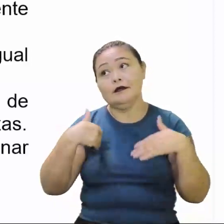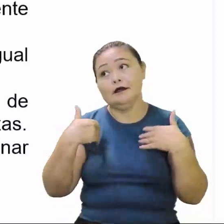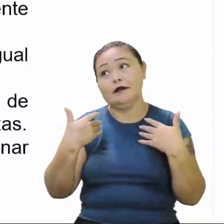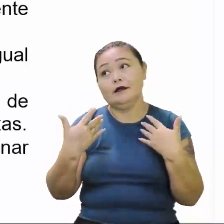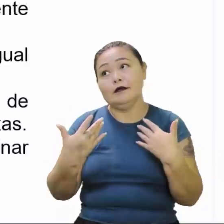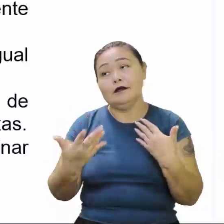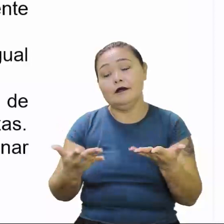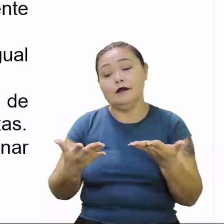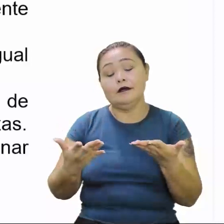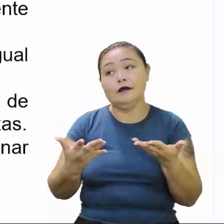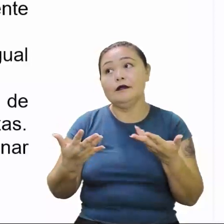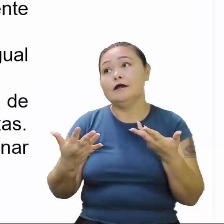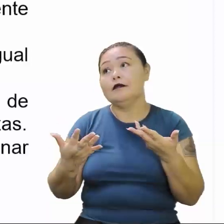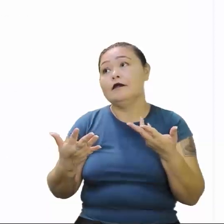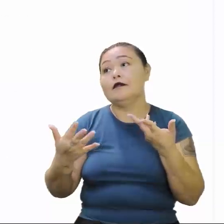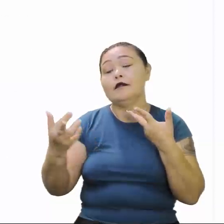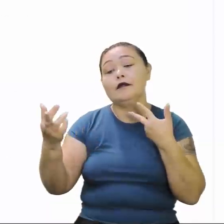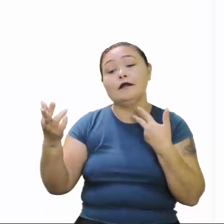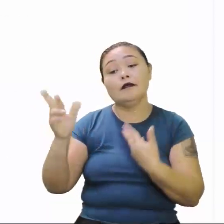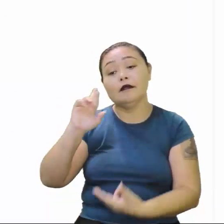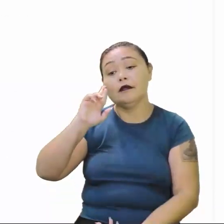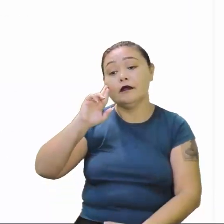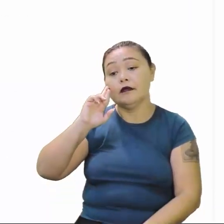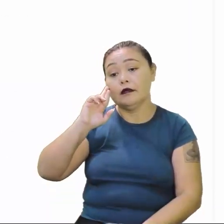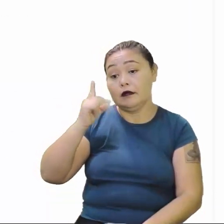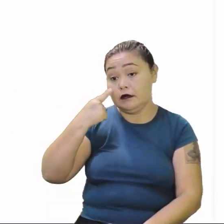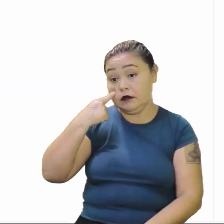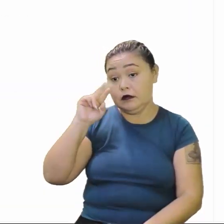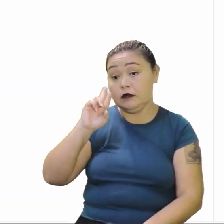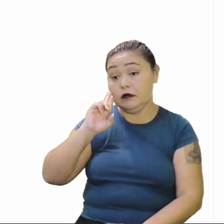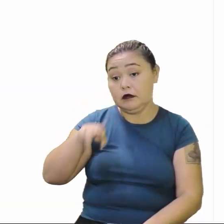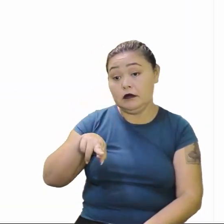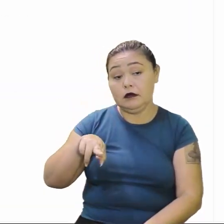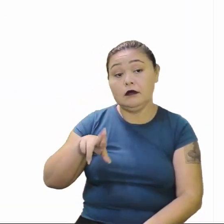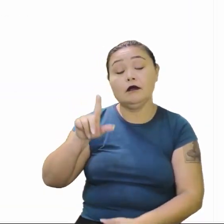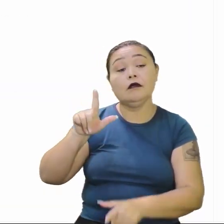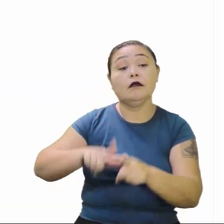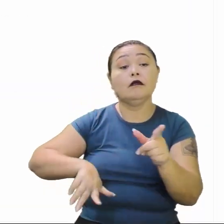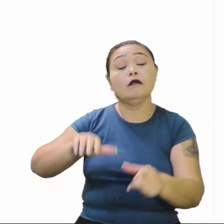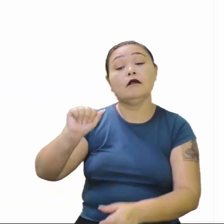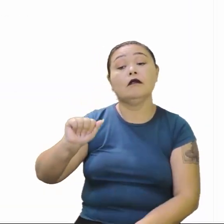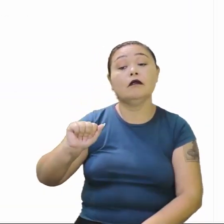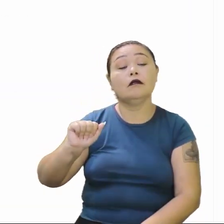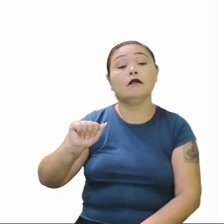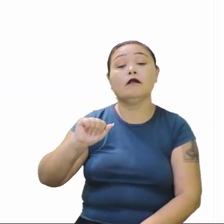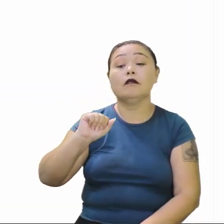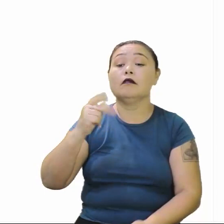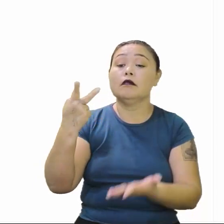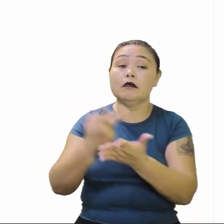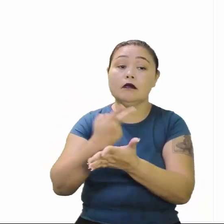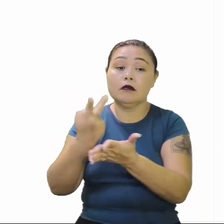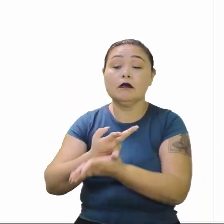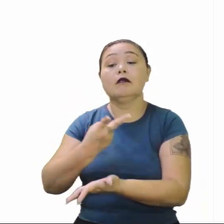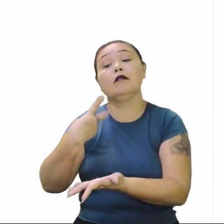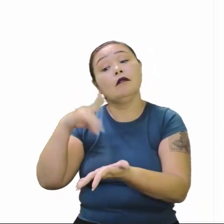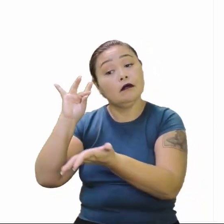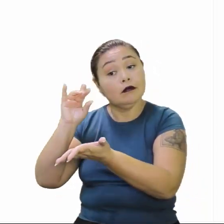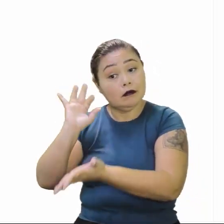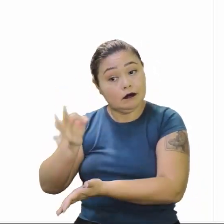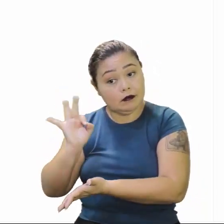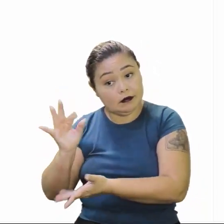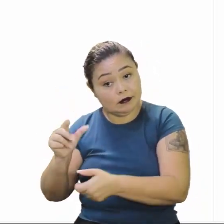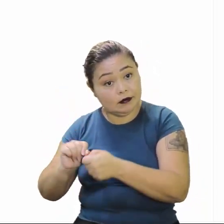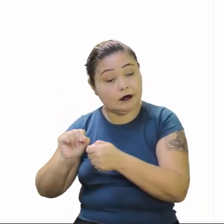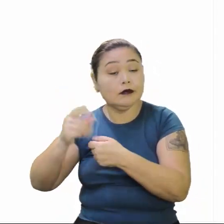relação à resposta. Na letra A, nós temos falso, falso, verdadeiro e